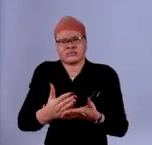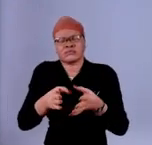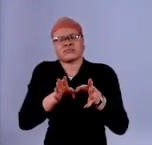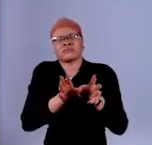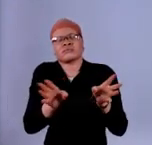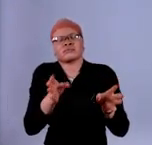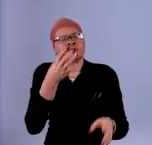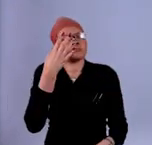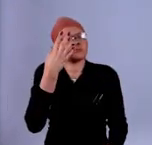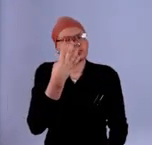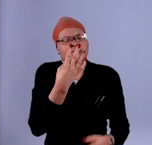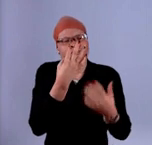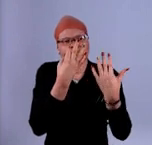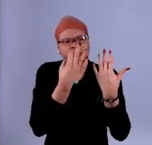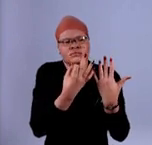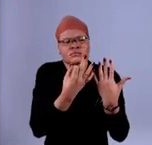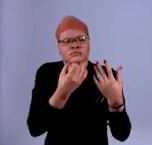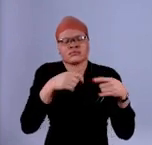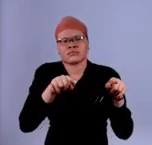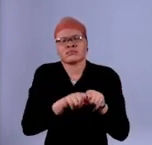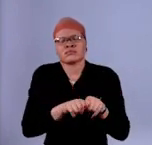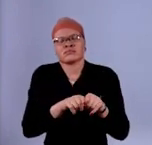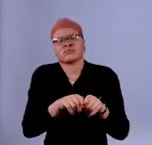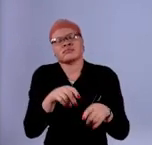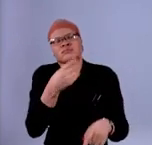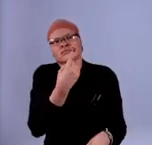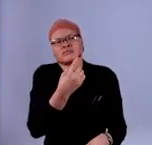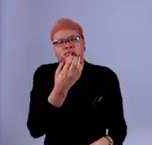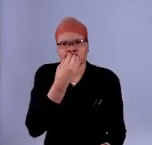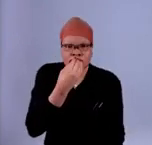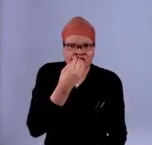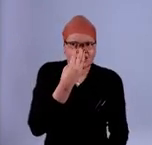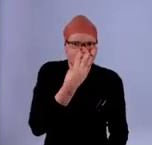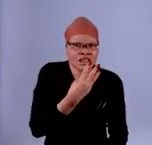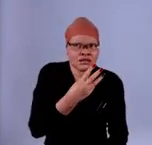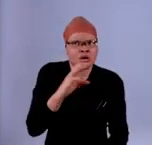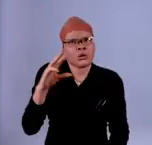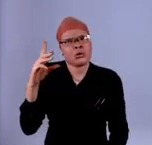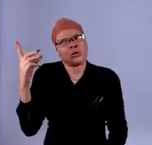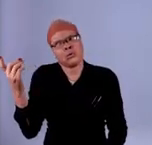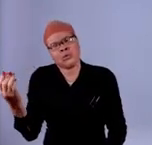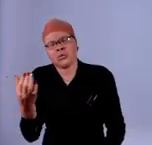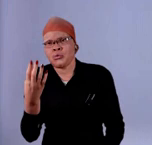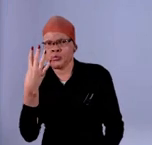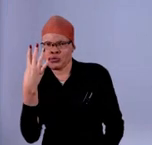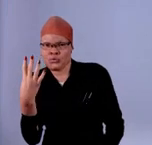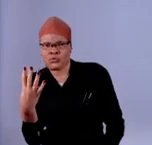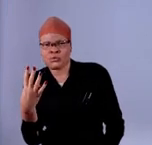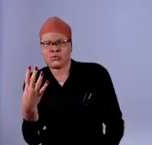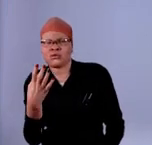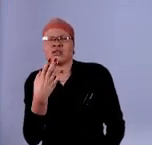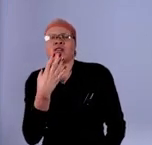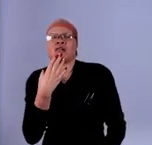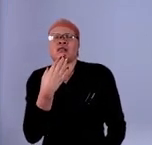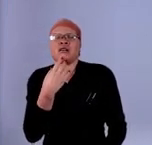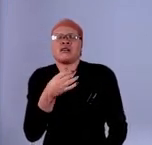iguais a sua vai te comeu 3 fatias e um grande quatro quem comeu a maior parte do seu